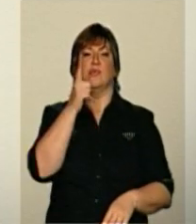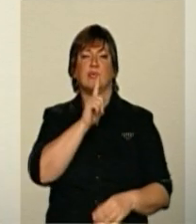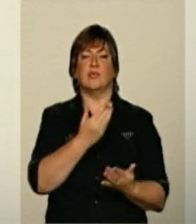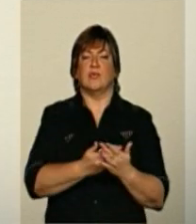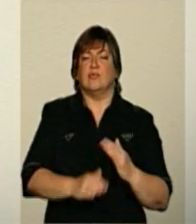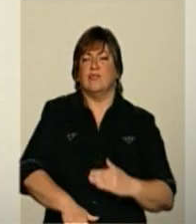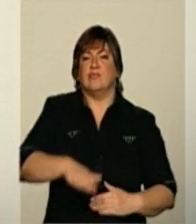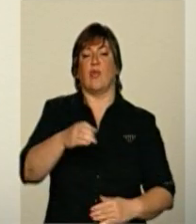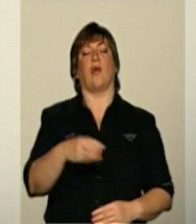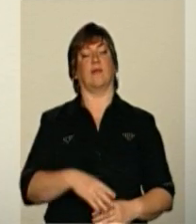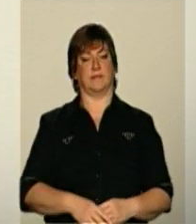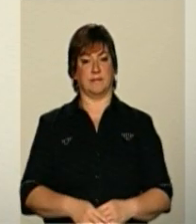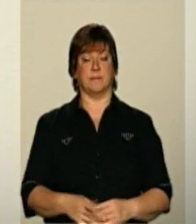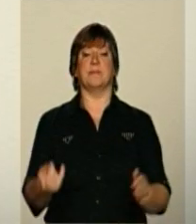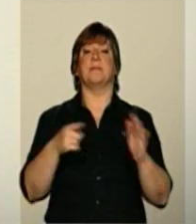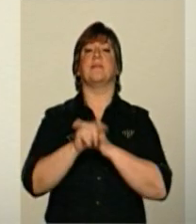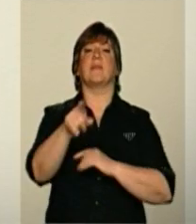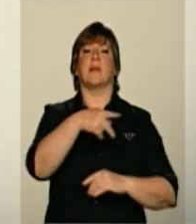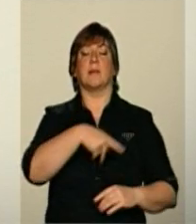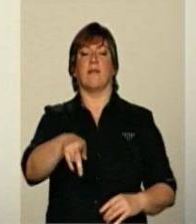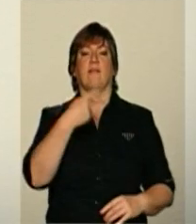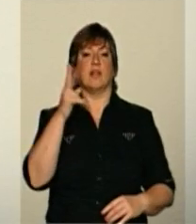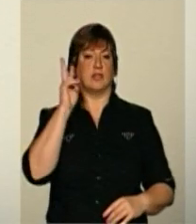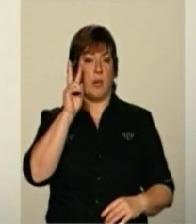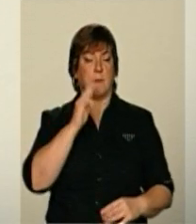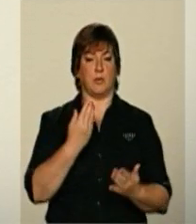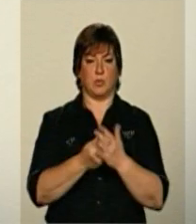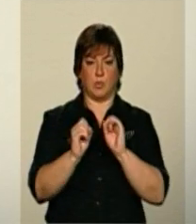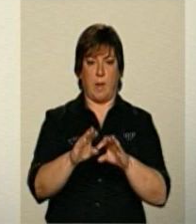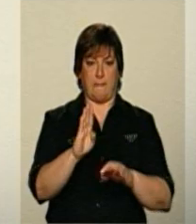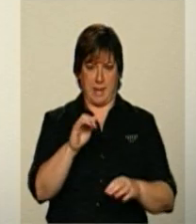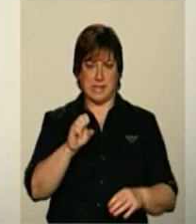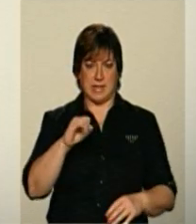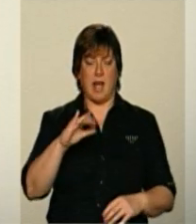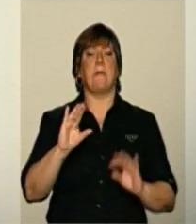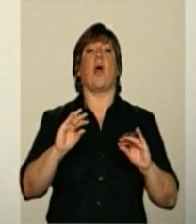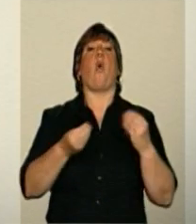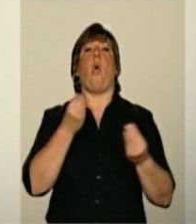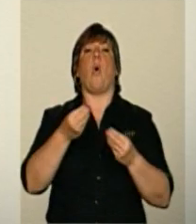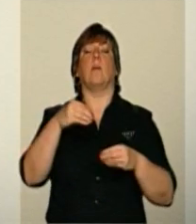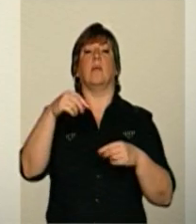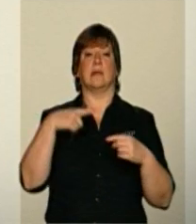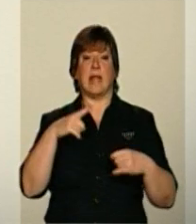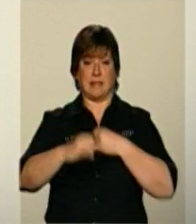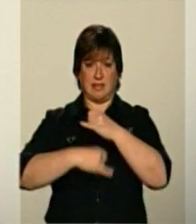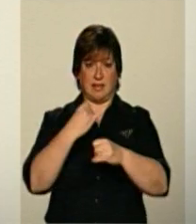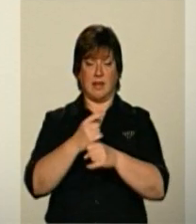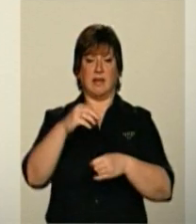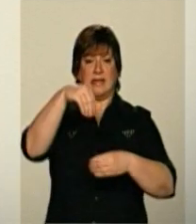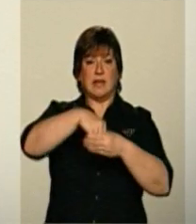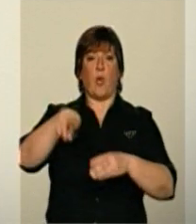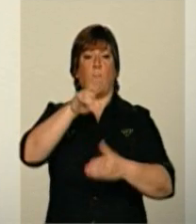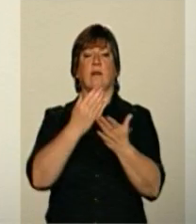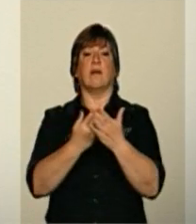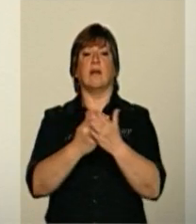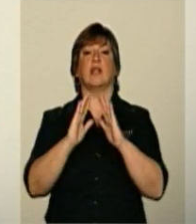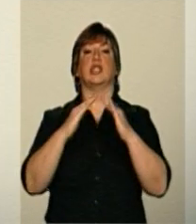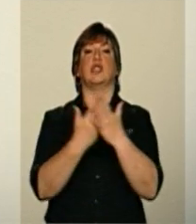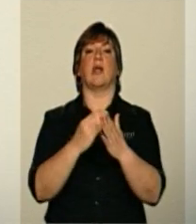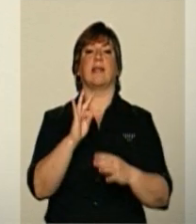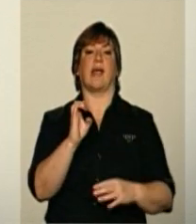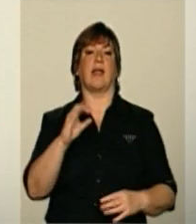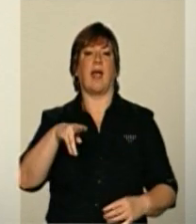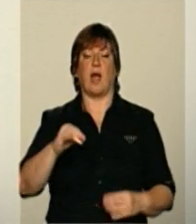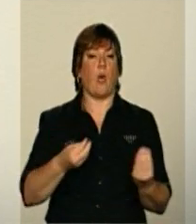escolar a senhora falou da Educação Básica presidenta mas como está a conexão nas universidades e nas escolas técnicas nas